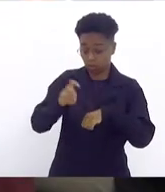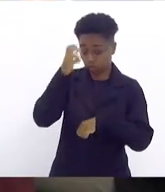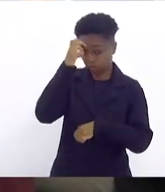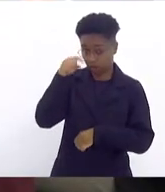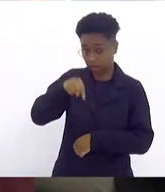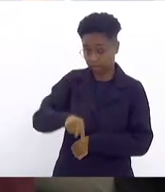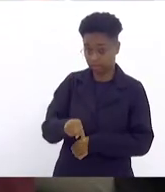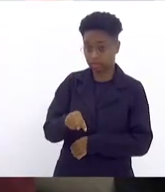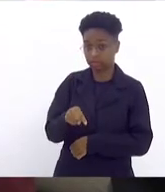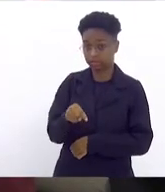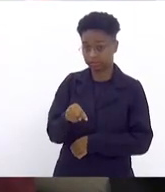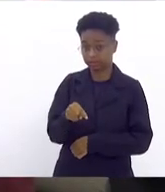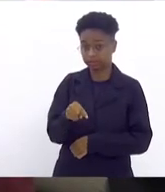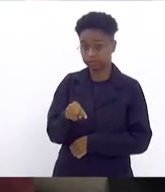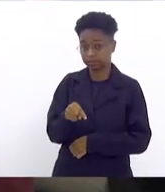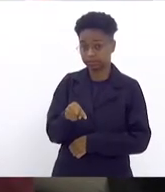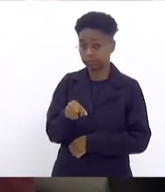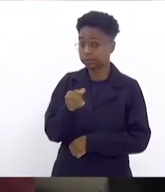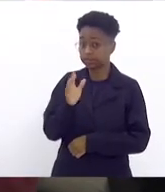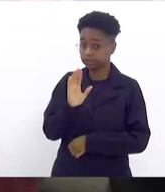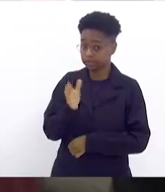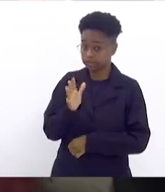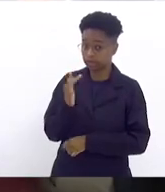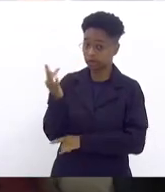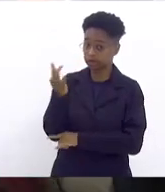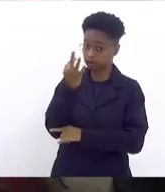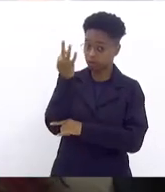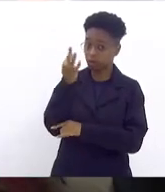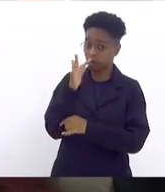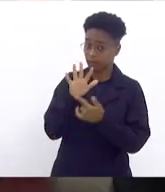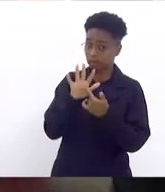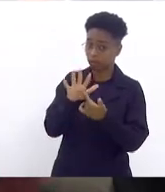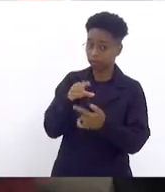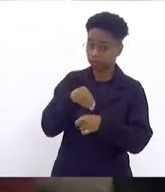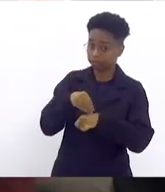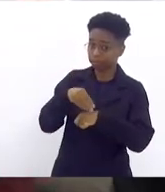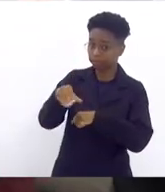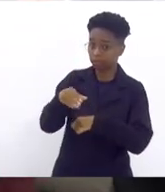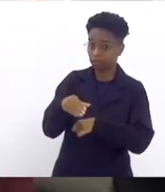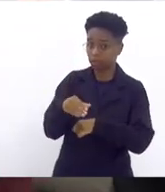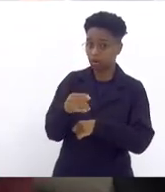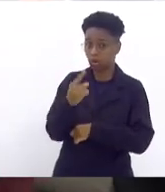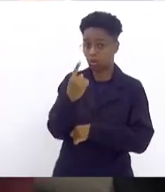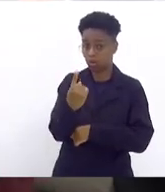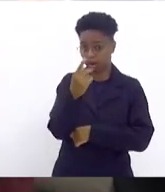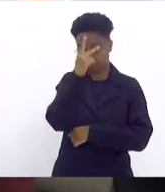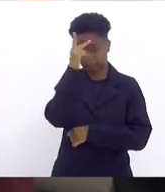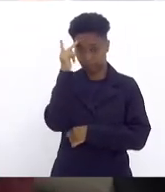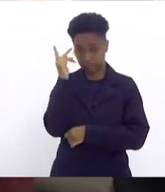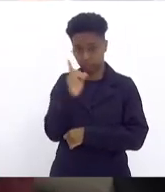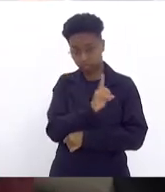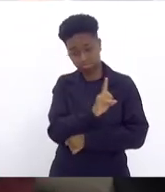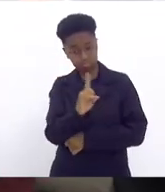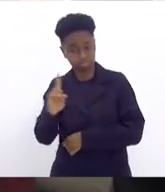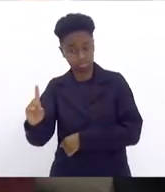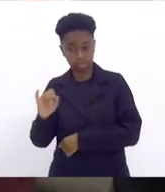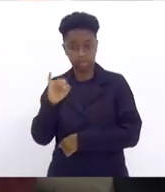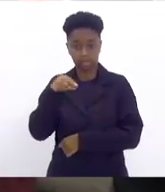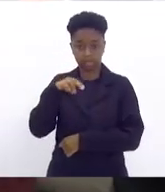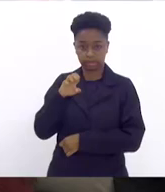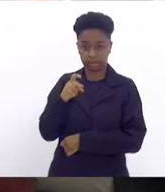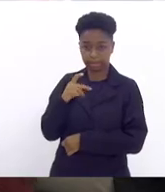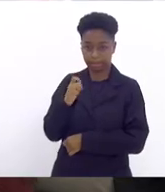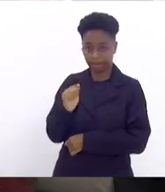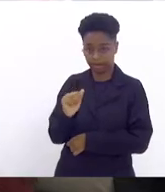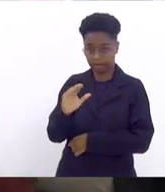Casa já formalizou a indicação de um membro para o INEPAC, para o Conselho do